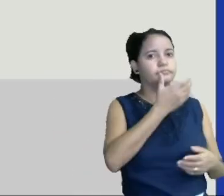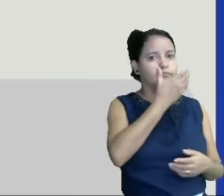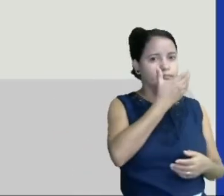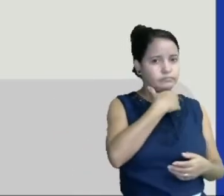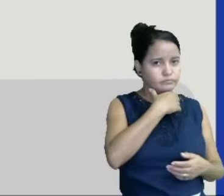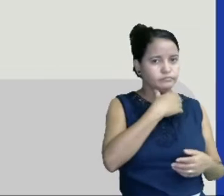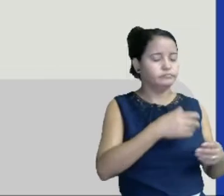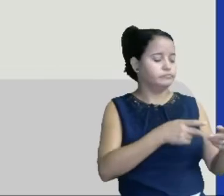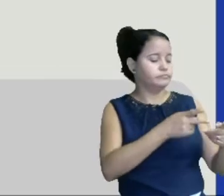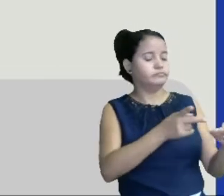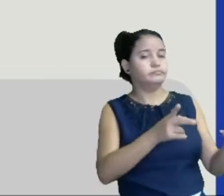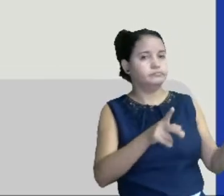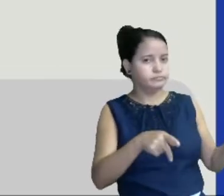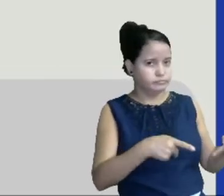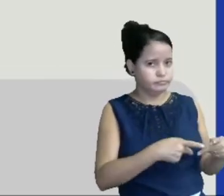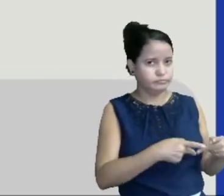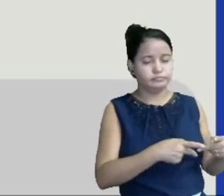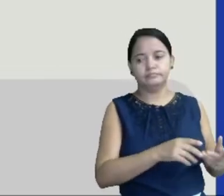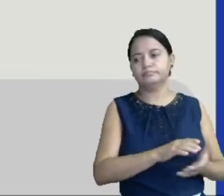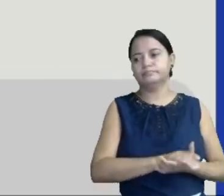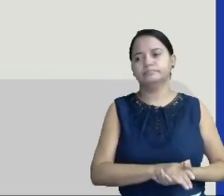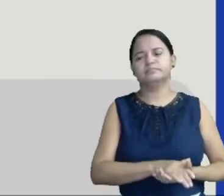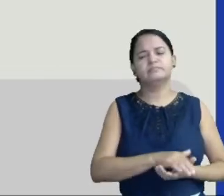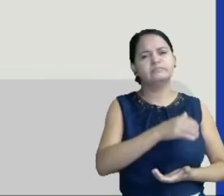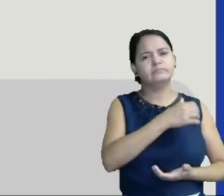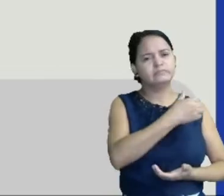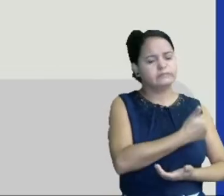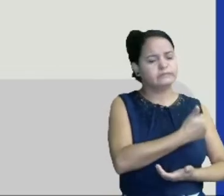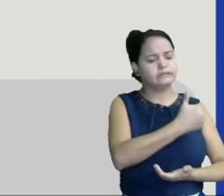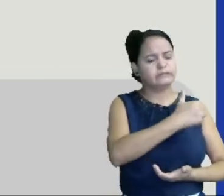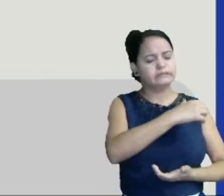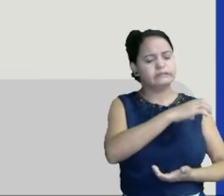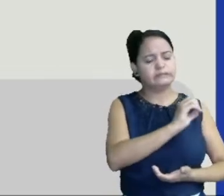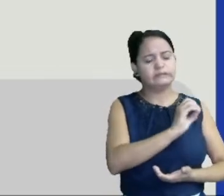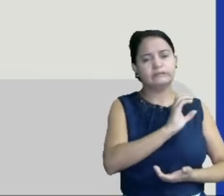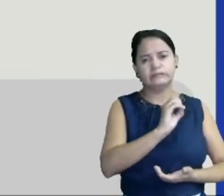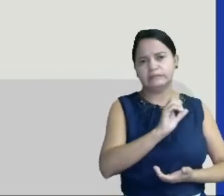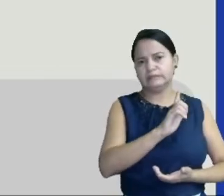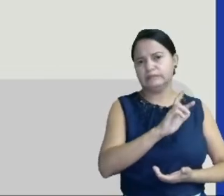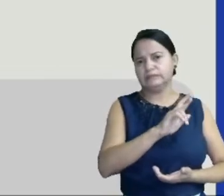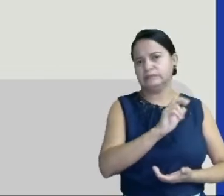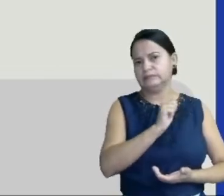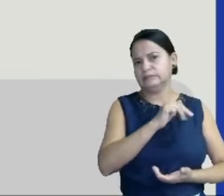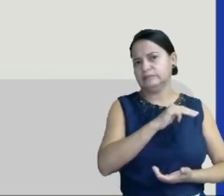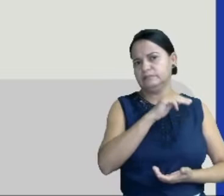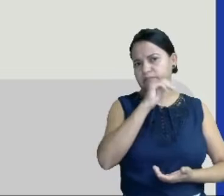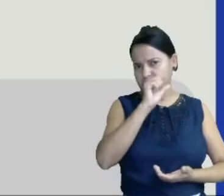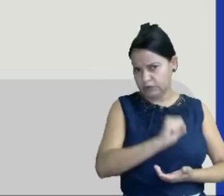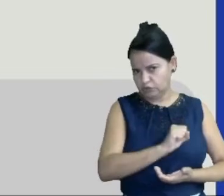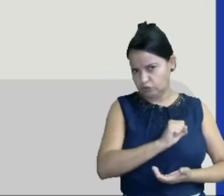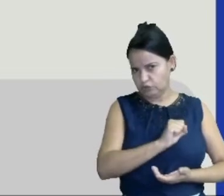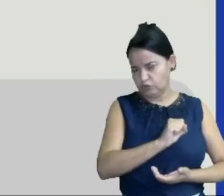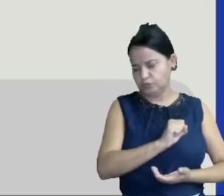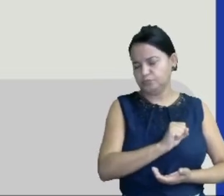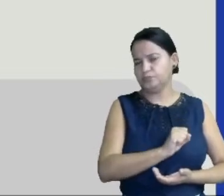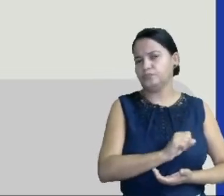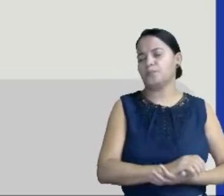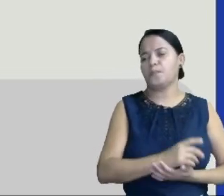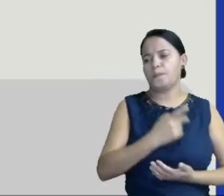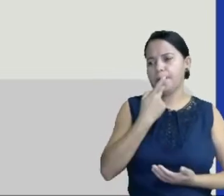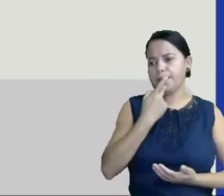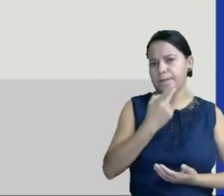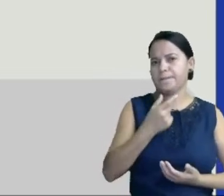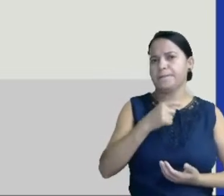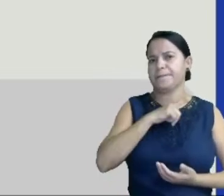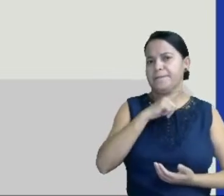maçã e o peso que é de 100 gramas tá então ele coloca aí o peso de 100 gramas e ele